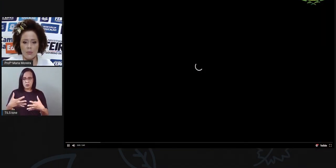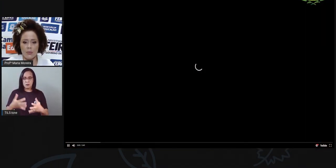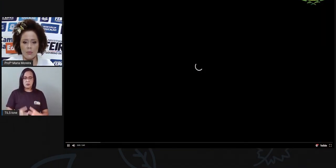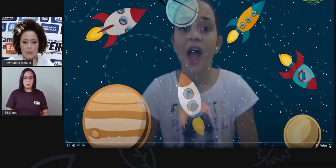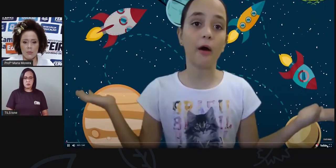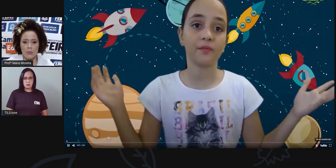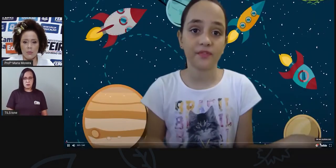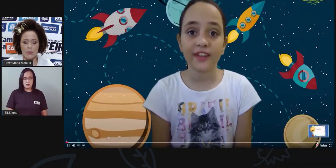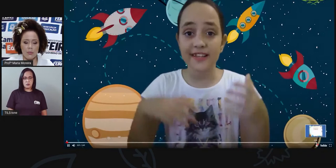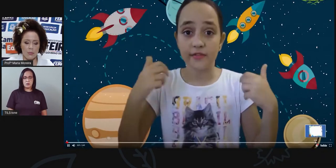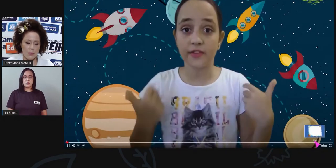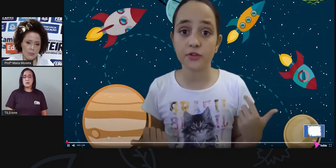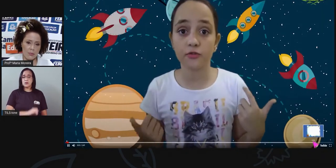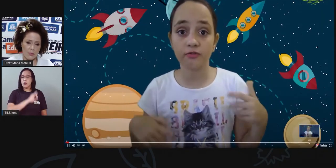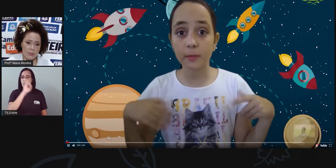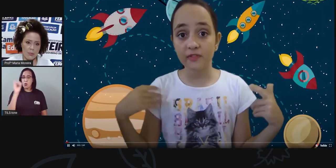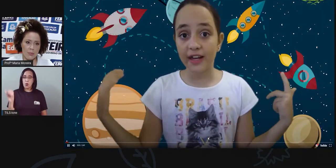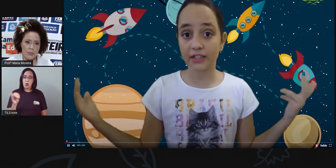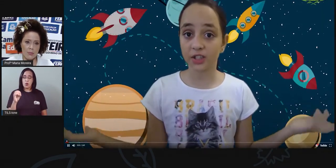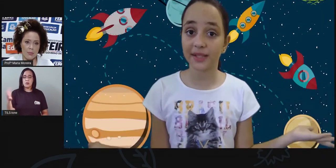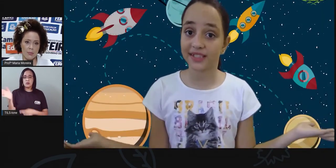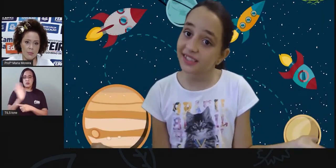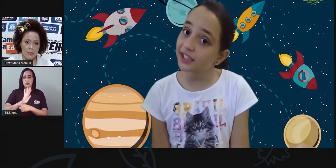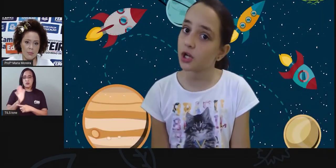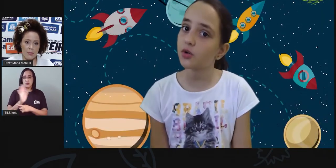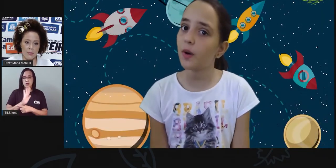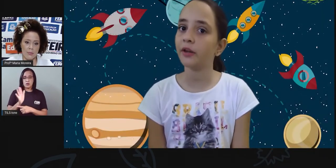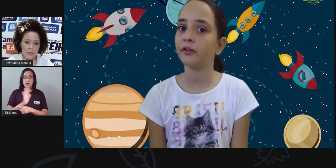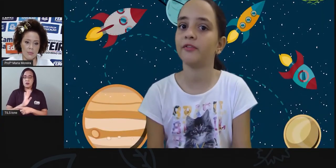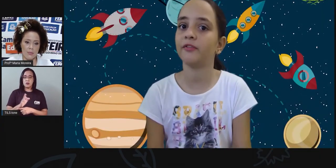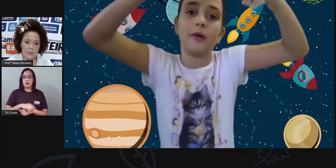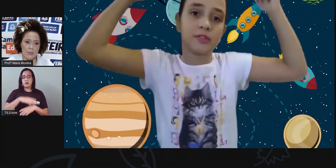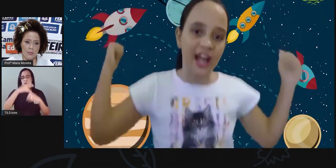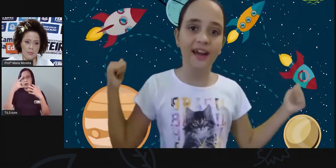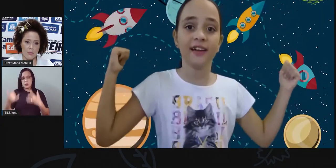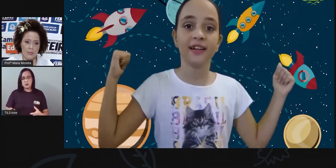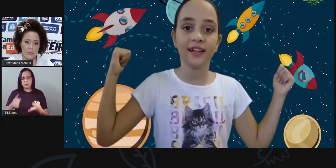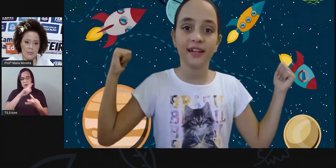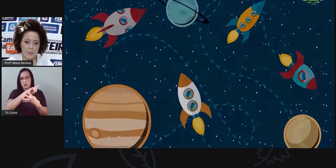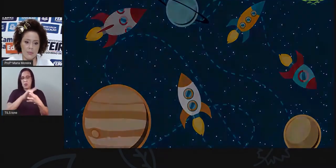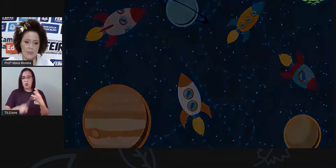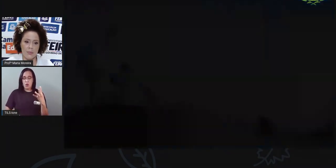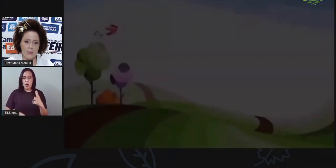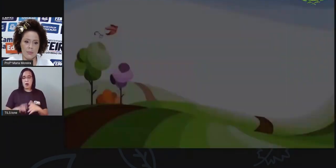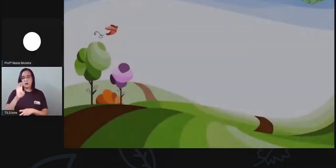Oi, pessoal. Nesse vídeo, vamos falar sobre as estações do ano. Vamos lá?